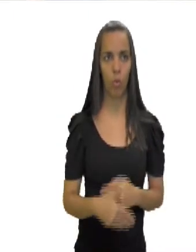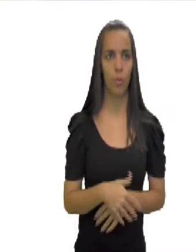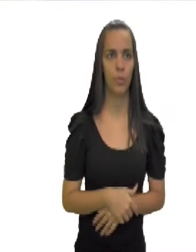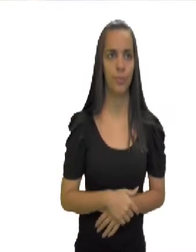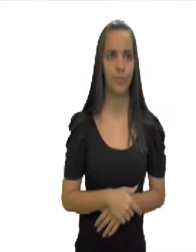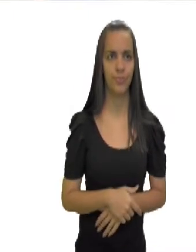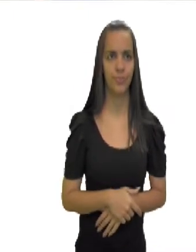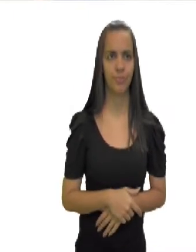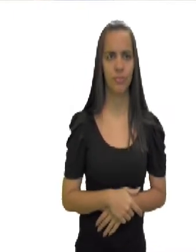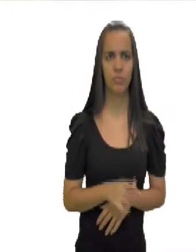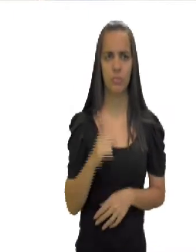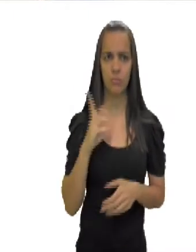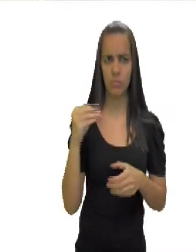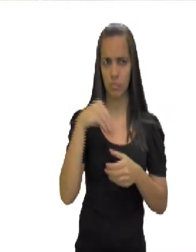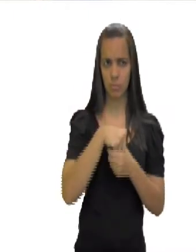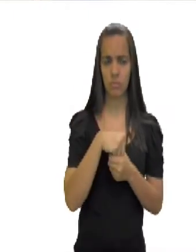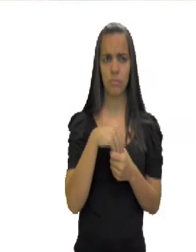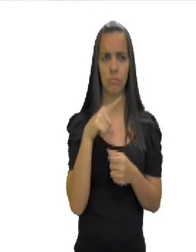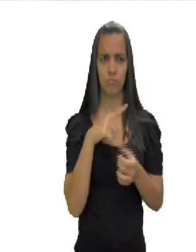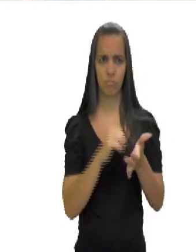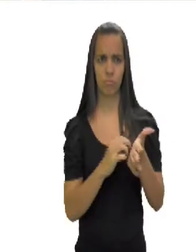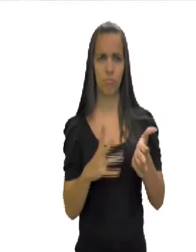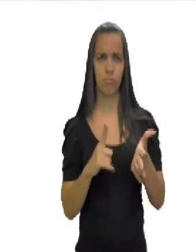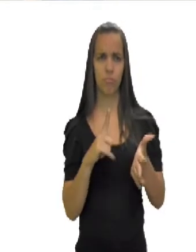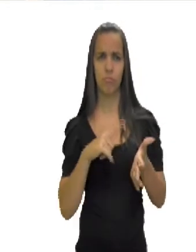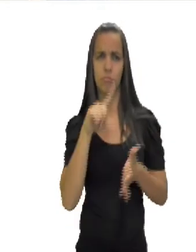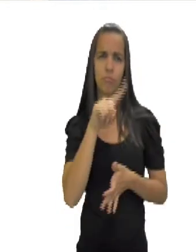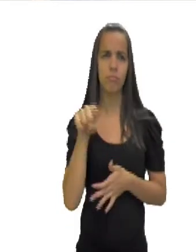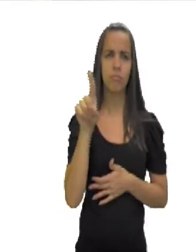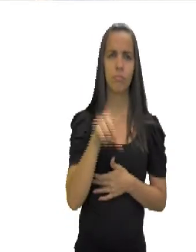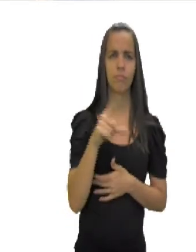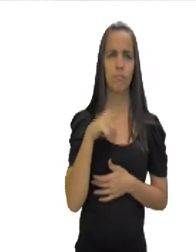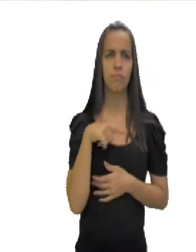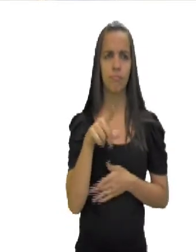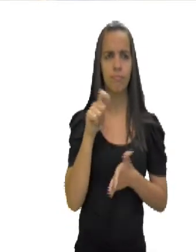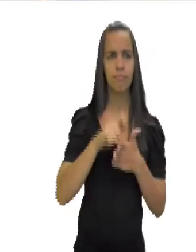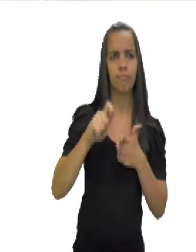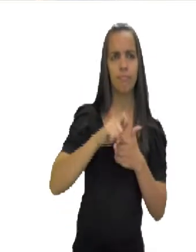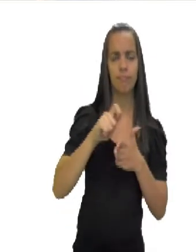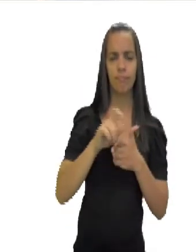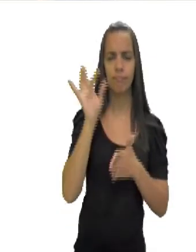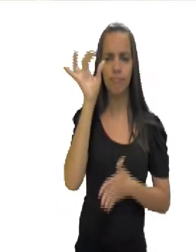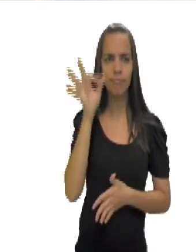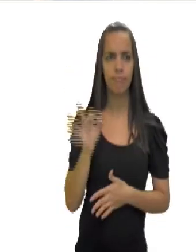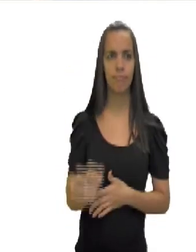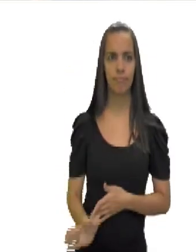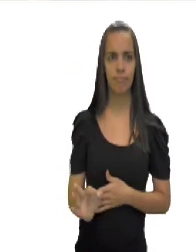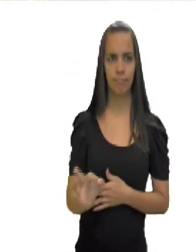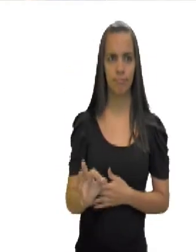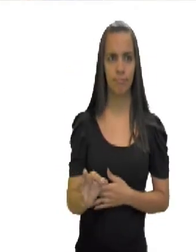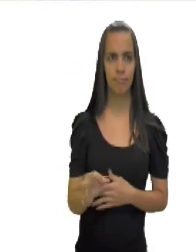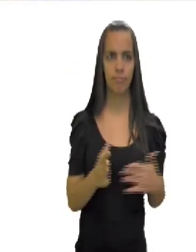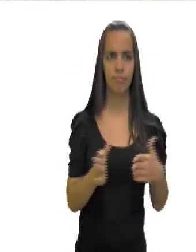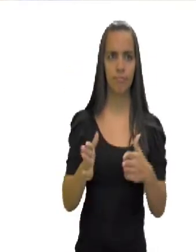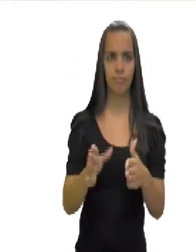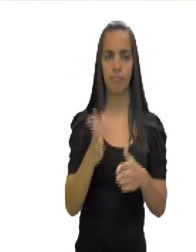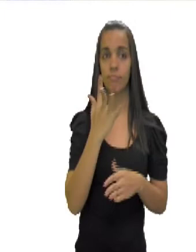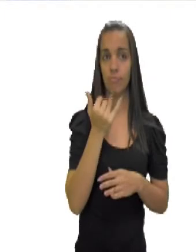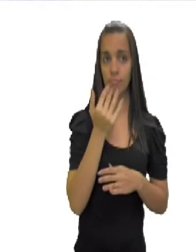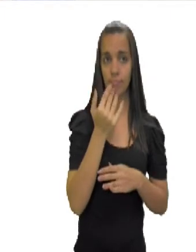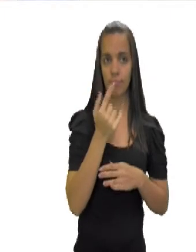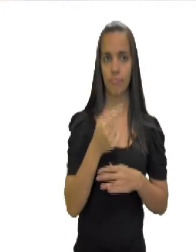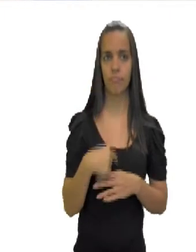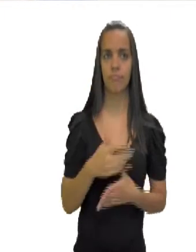Entre as alternativas abaixo, marque X naquela que escreve corretamente o caminho que o